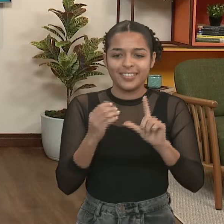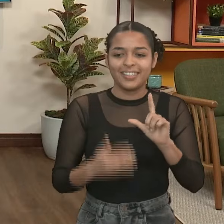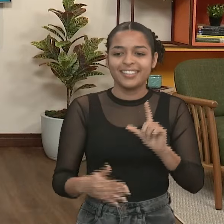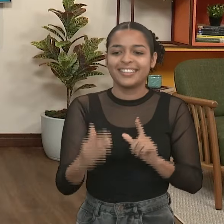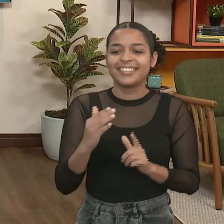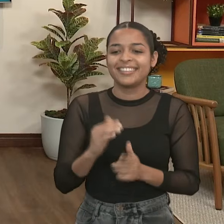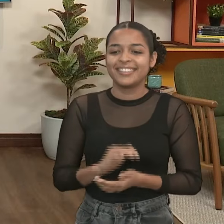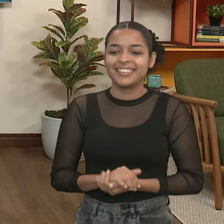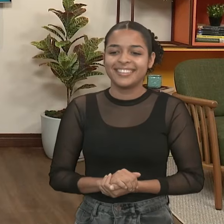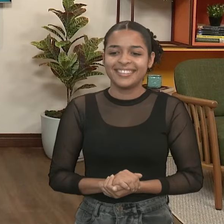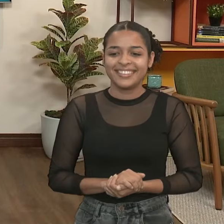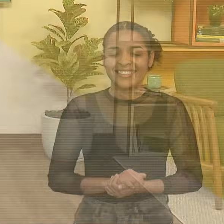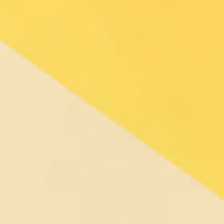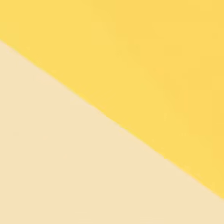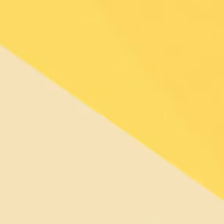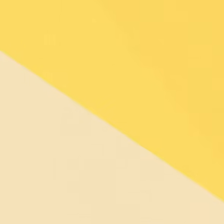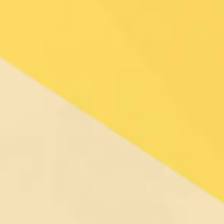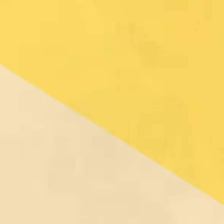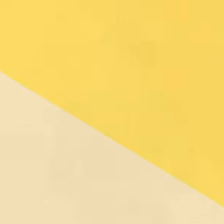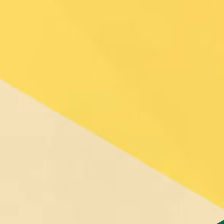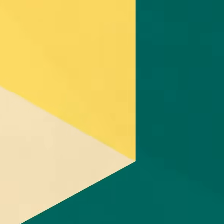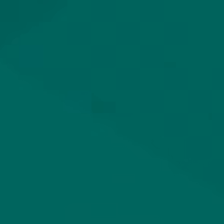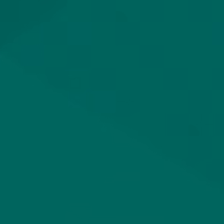que já está no ar.